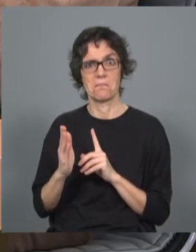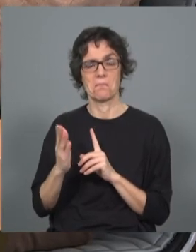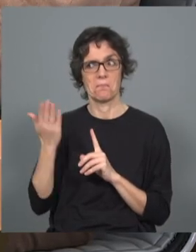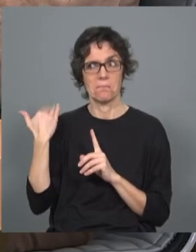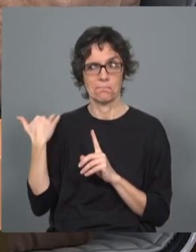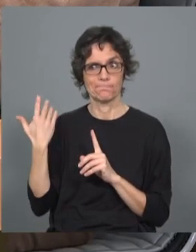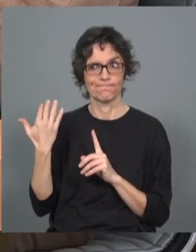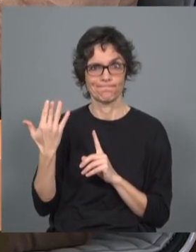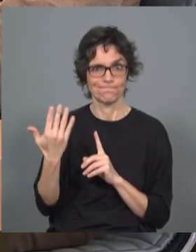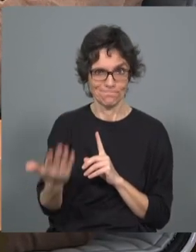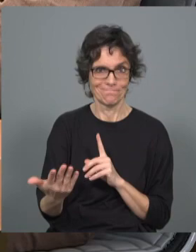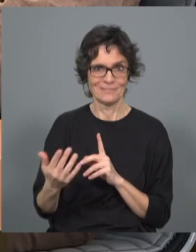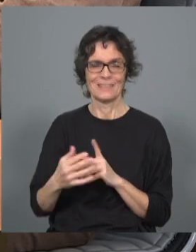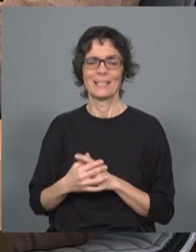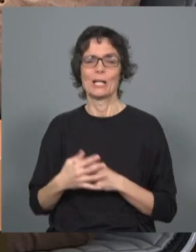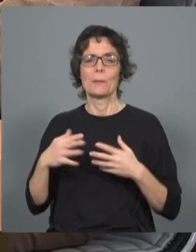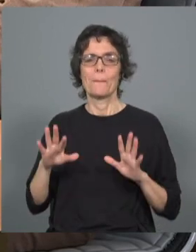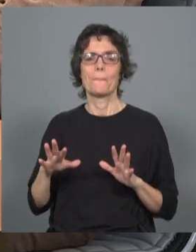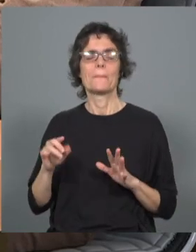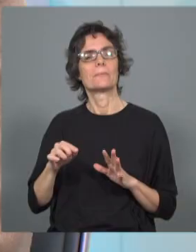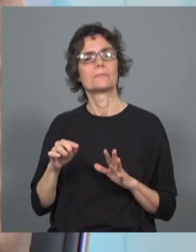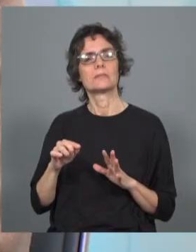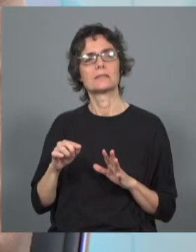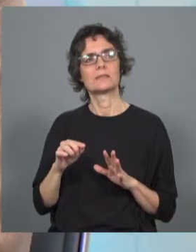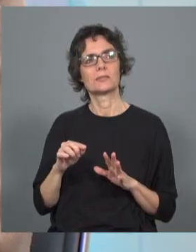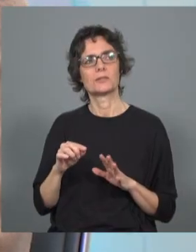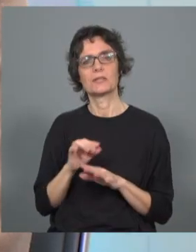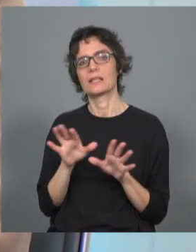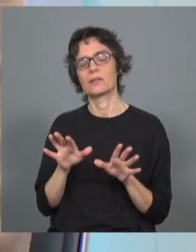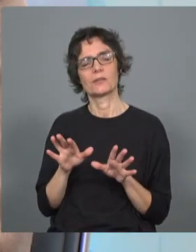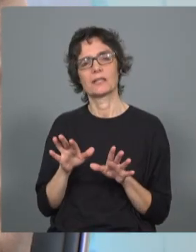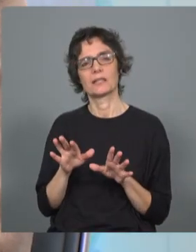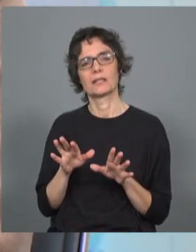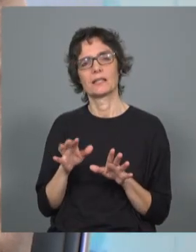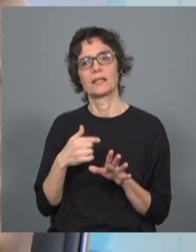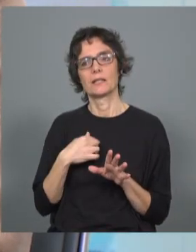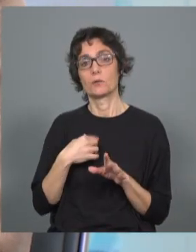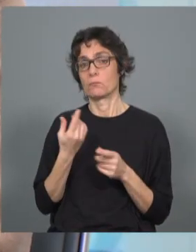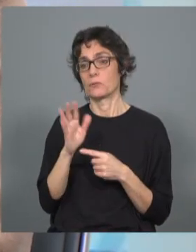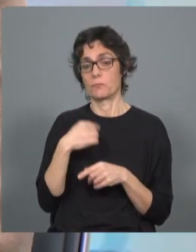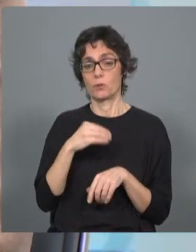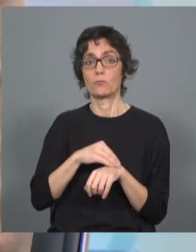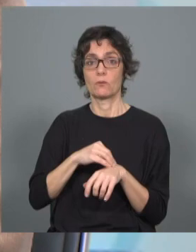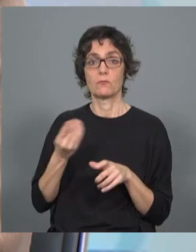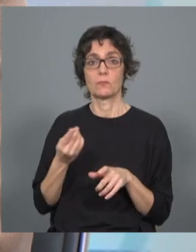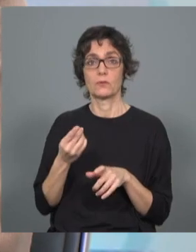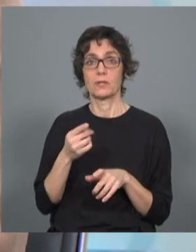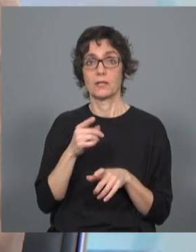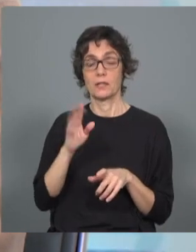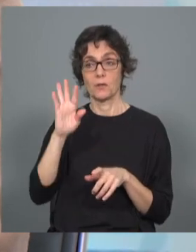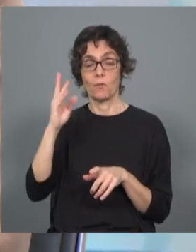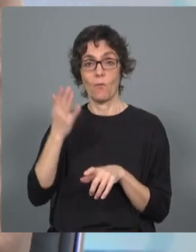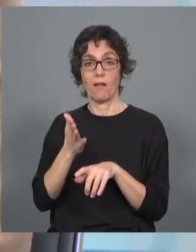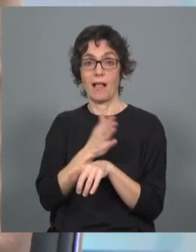andamos a fazer caminho, mas não há dúvida que há um antes e um depois do Amor à Letícia. Eu fui dar testemunho, a Mónica nessa altura fugiu, daqui